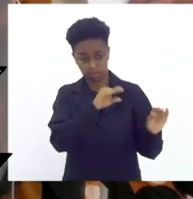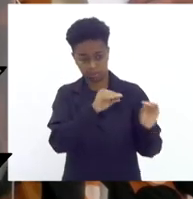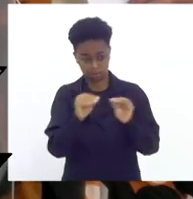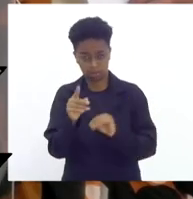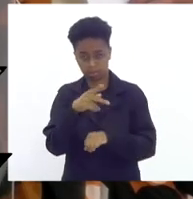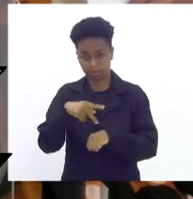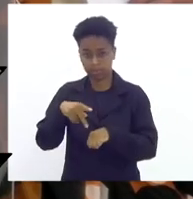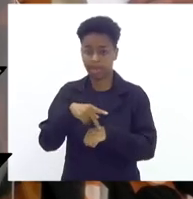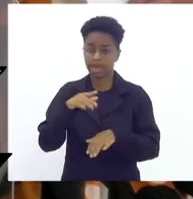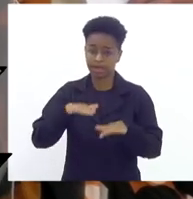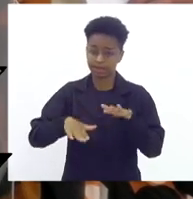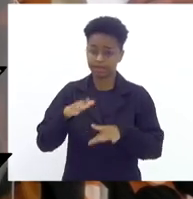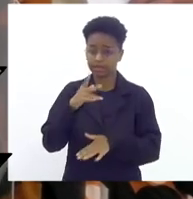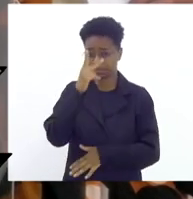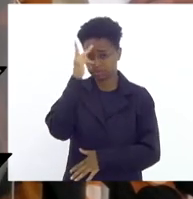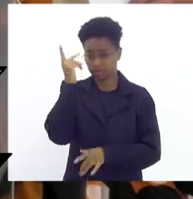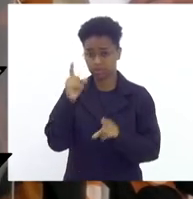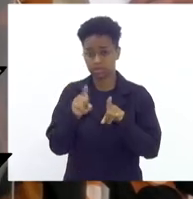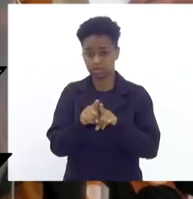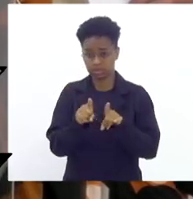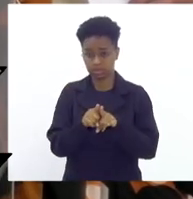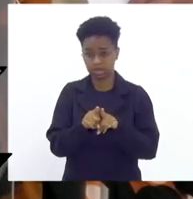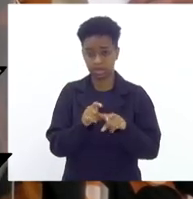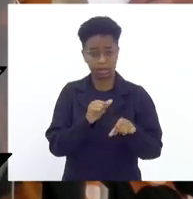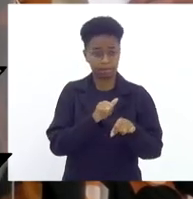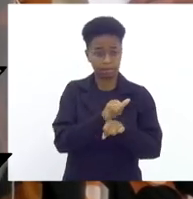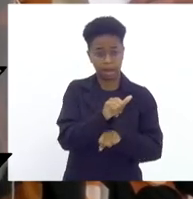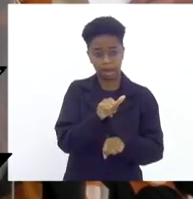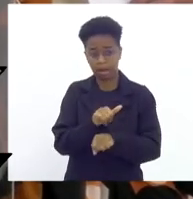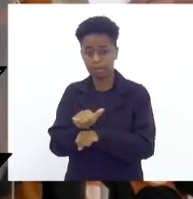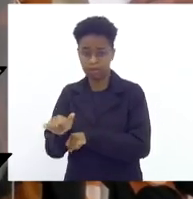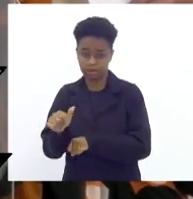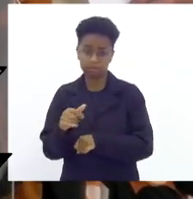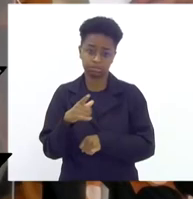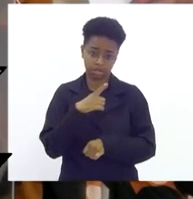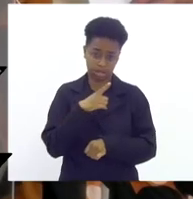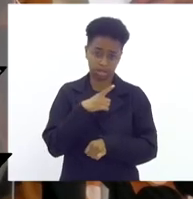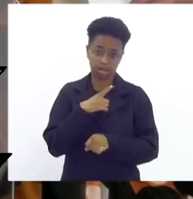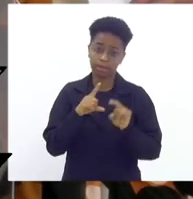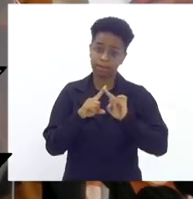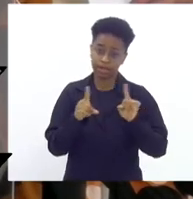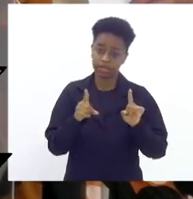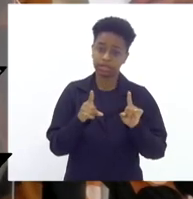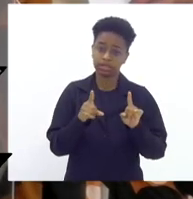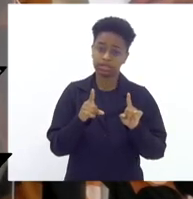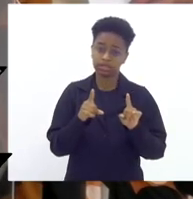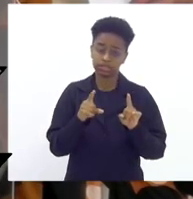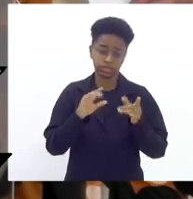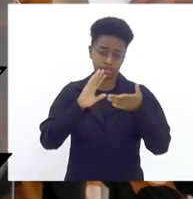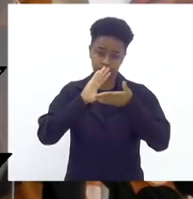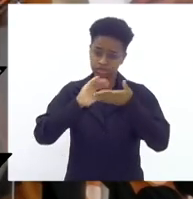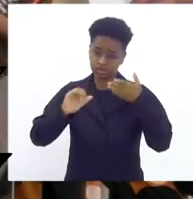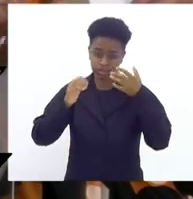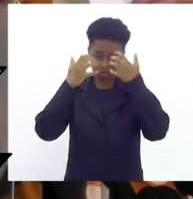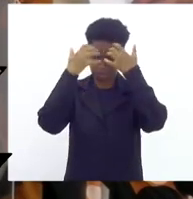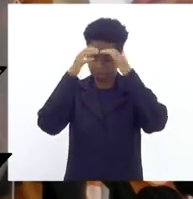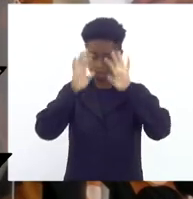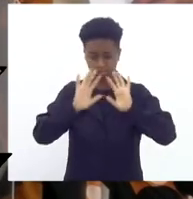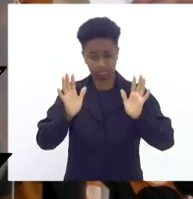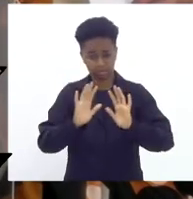tem Imigrantes também que tá em ganhar outro Imigrante Vamos tirar essa nossa cabeça Vamos